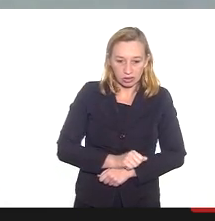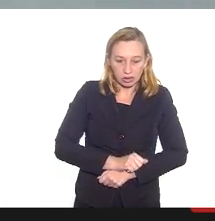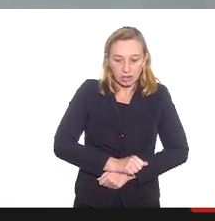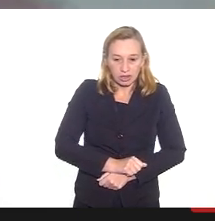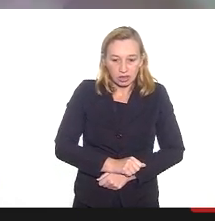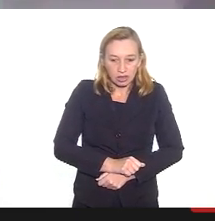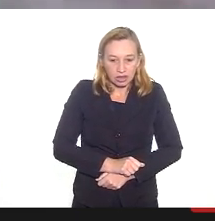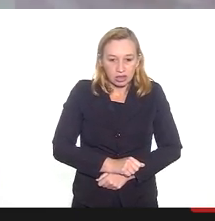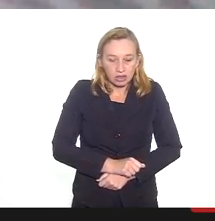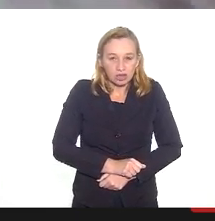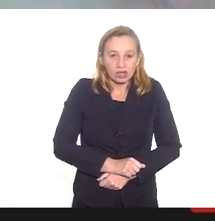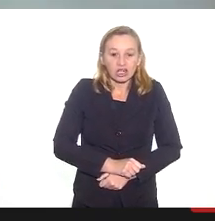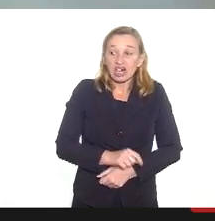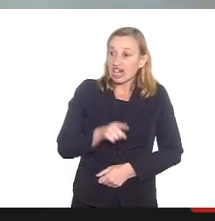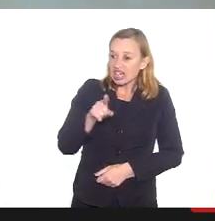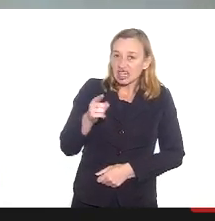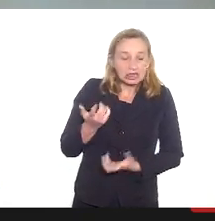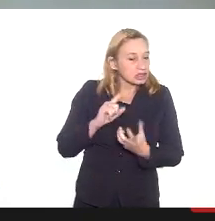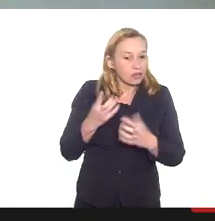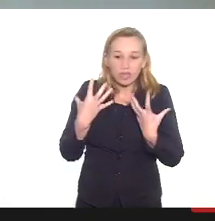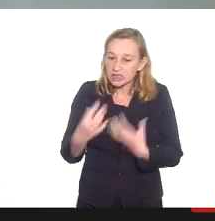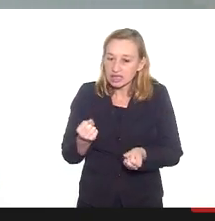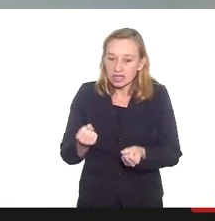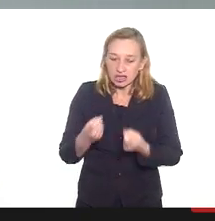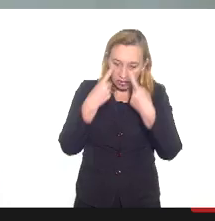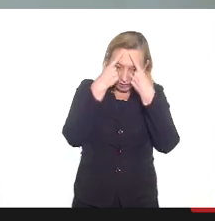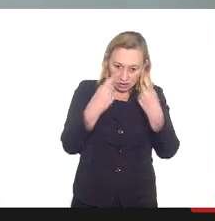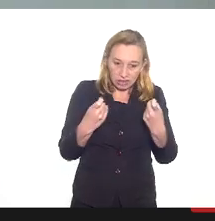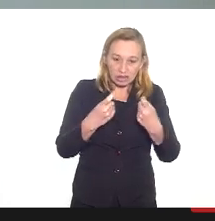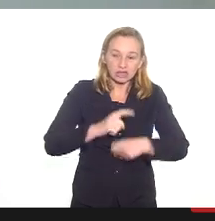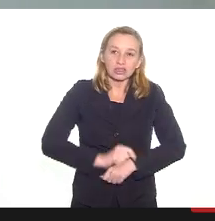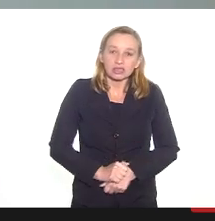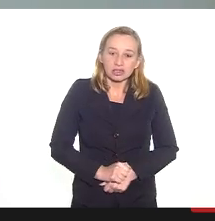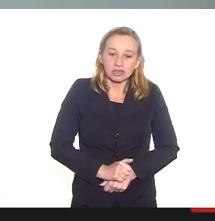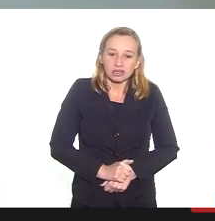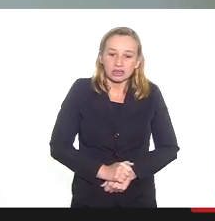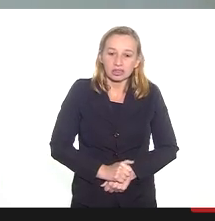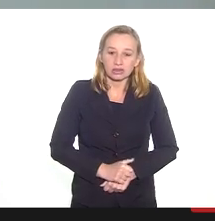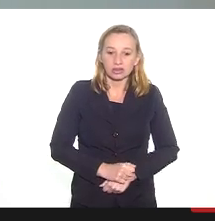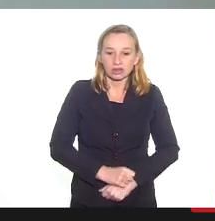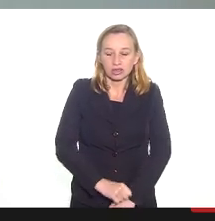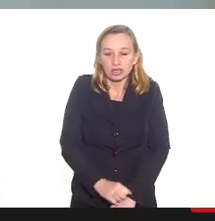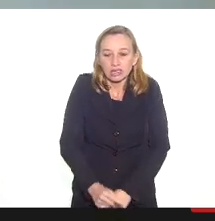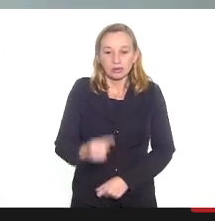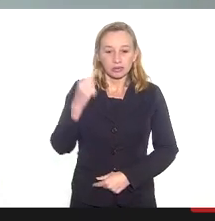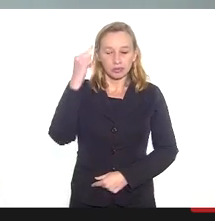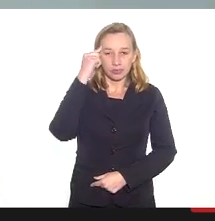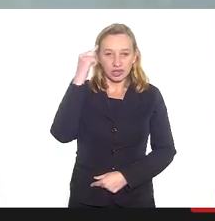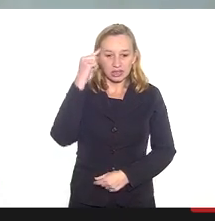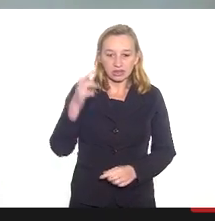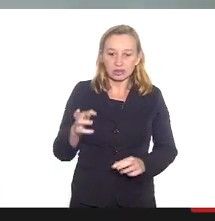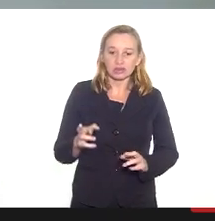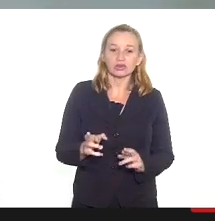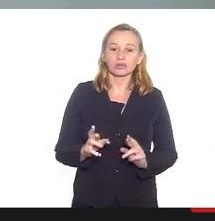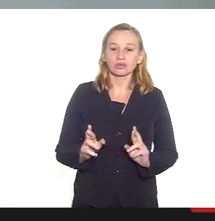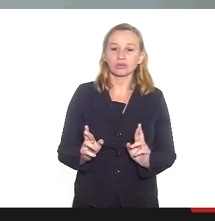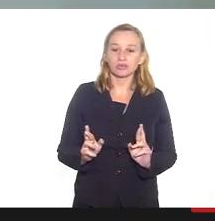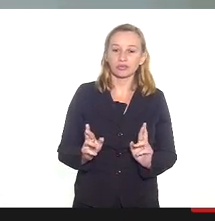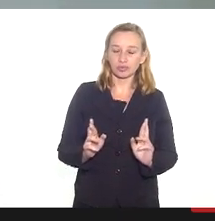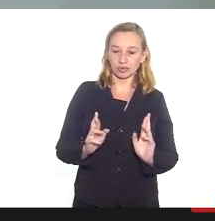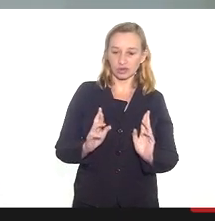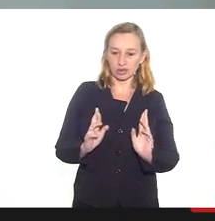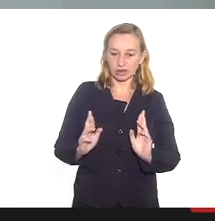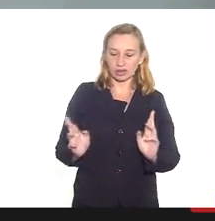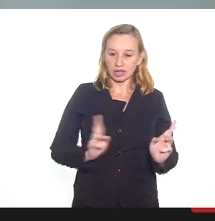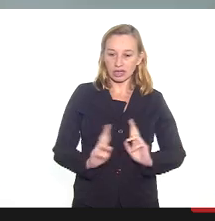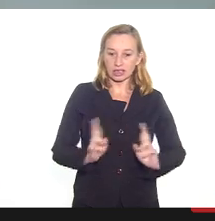praticado, aqueles que não aceitam essa violência, aqueles que pensam numa relação harmônica entre os